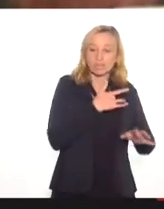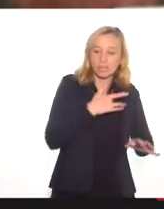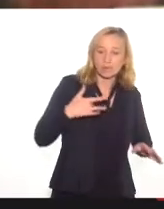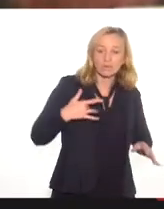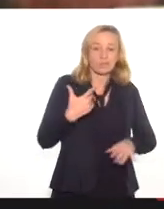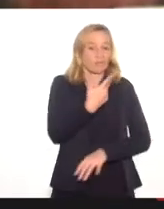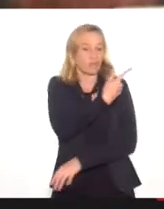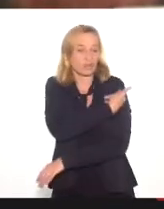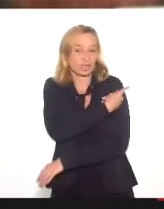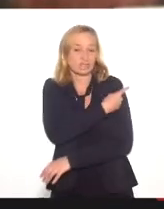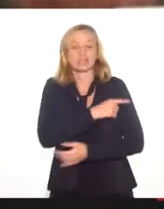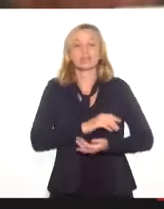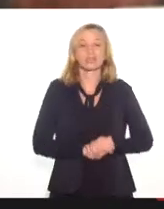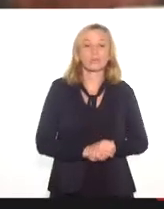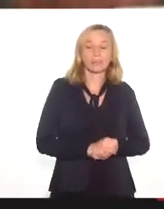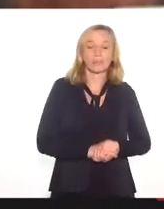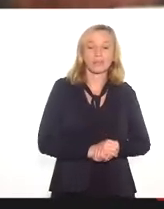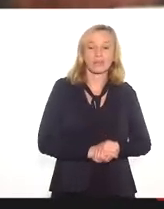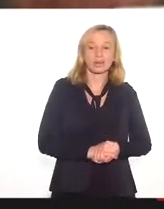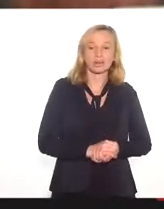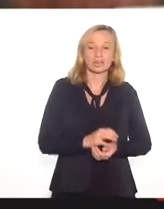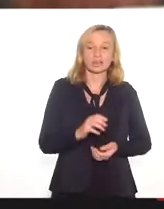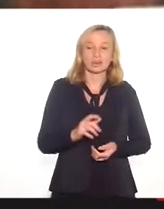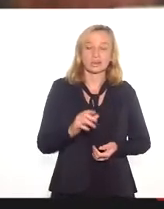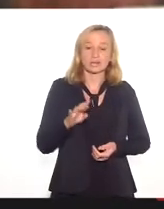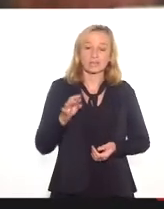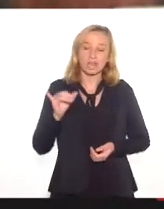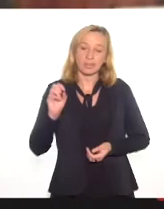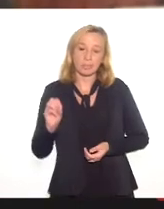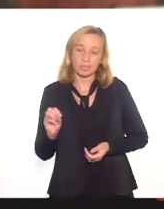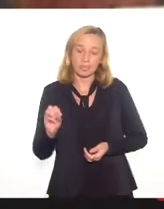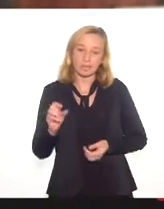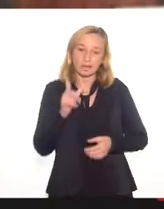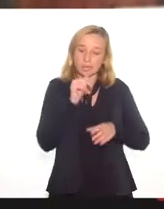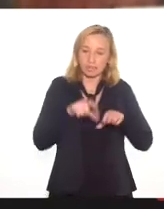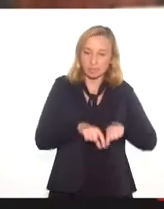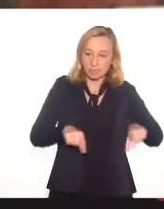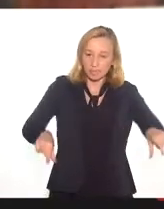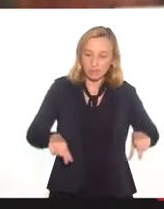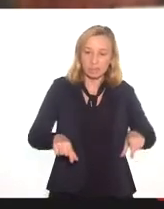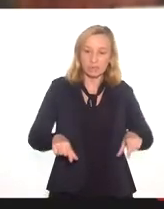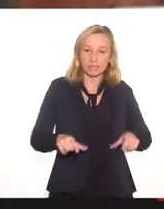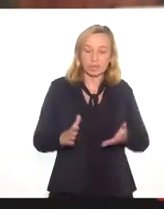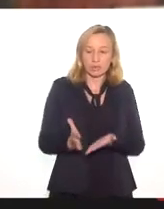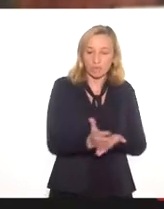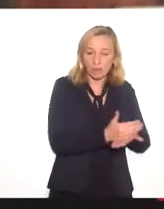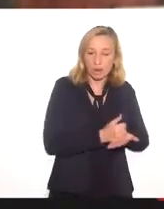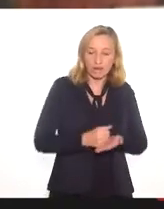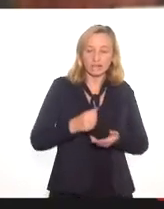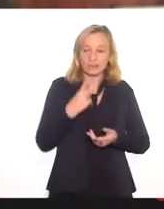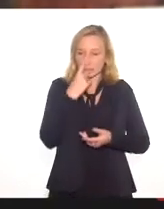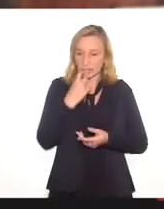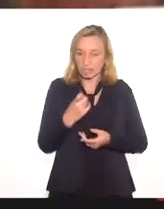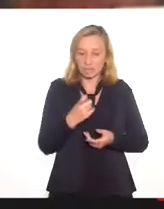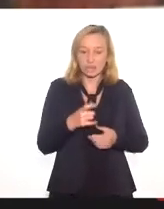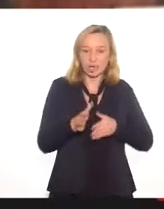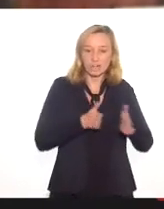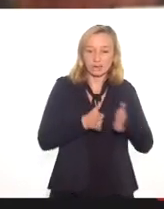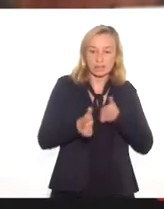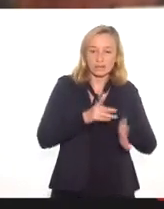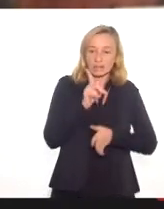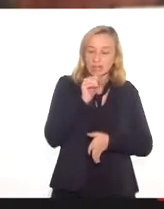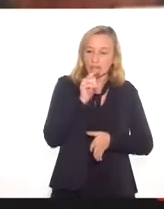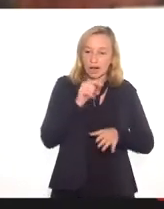vacinação, saneamento básico, coleta regular de lixo, acesso à rede de água e rede coletora de